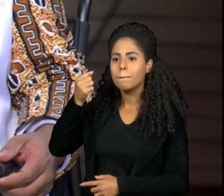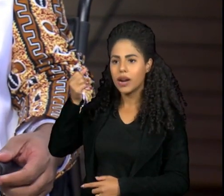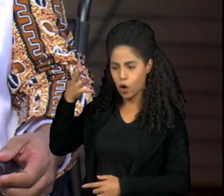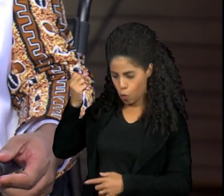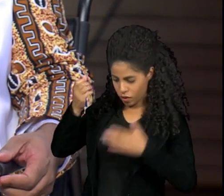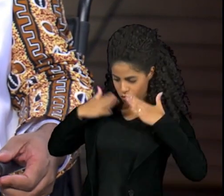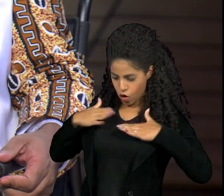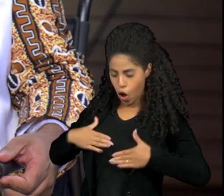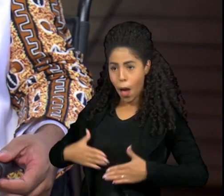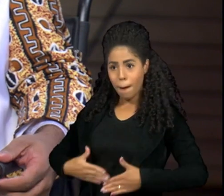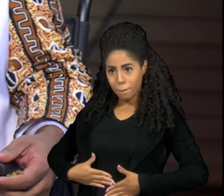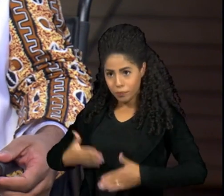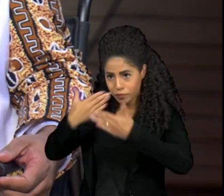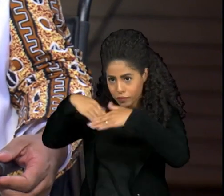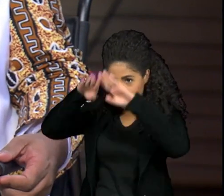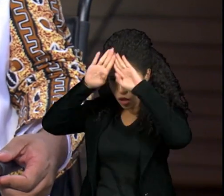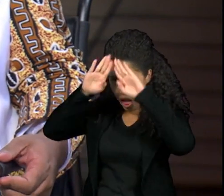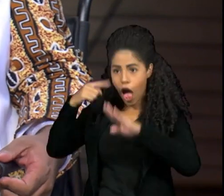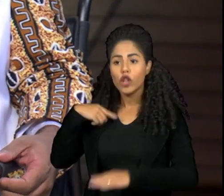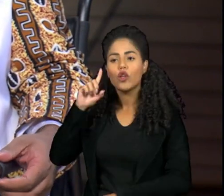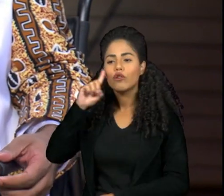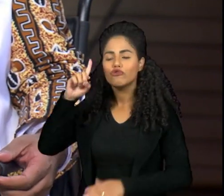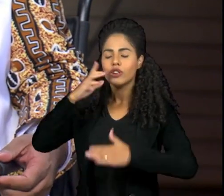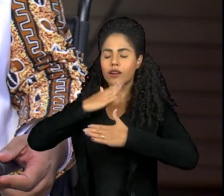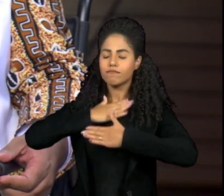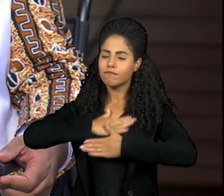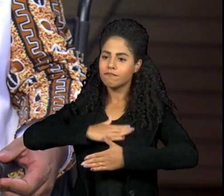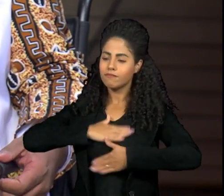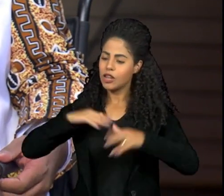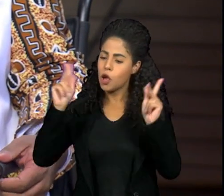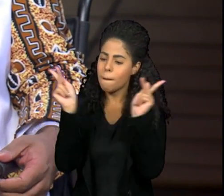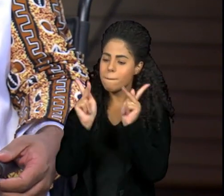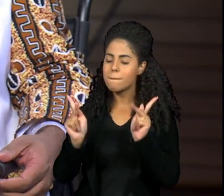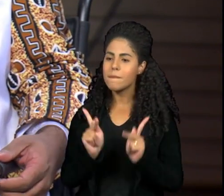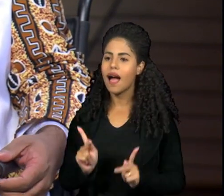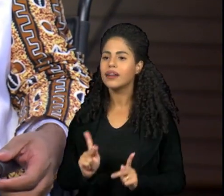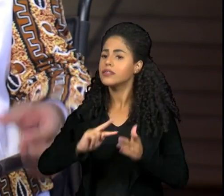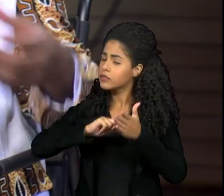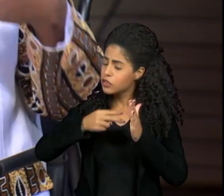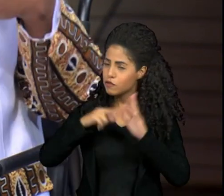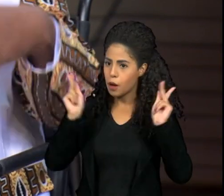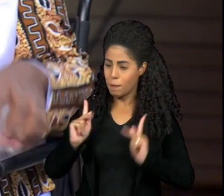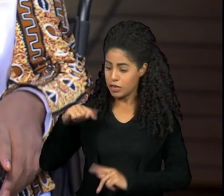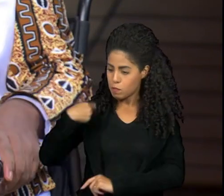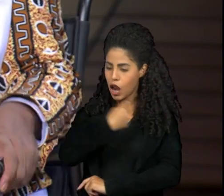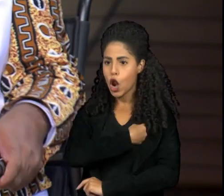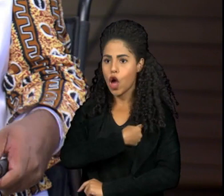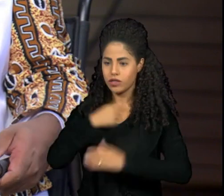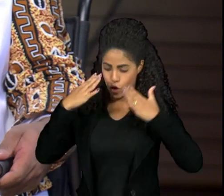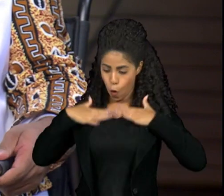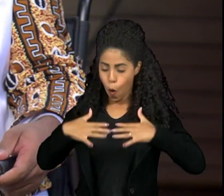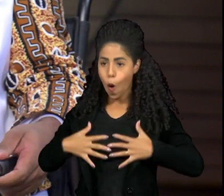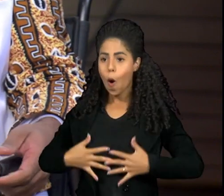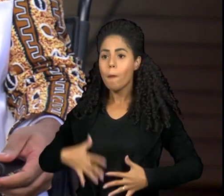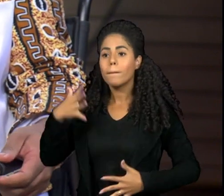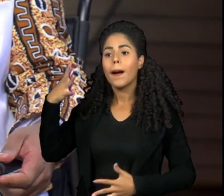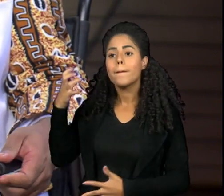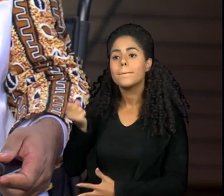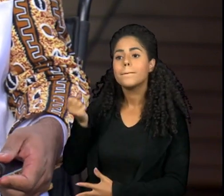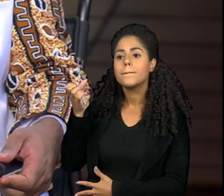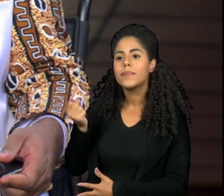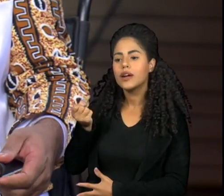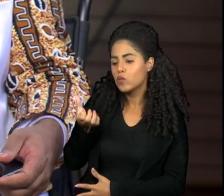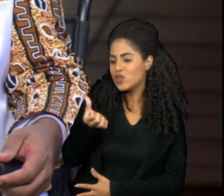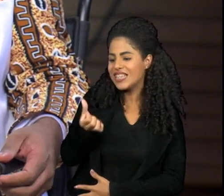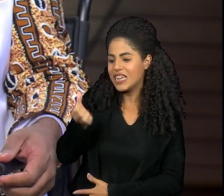em nome de Oxalá, que é o dia do descanso. É o dia da paz, o dia da tranquilidade. Nós usamos roupas brancas. Eu ia de